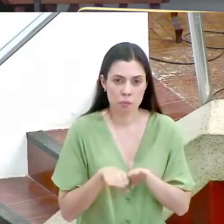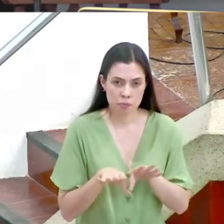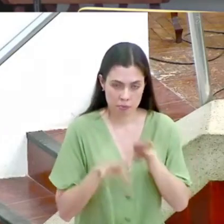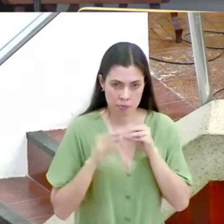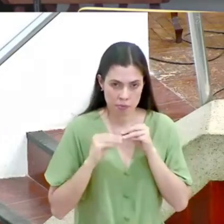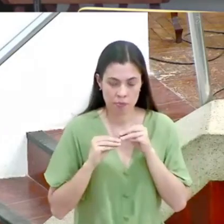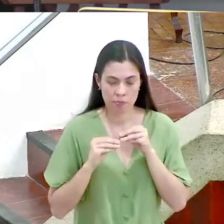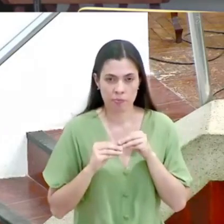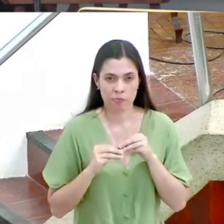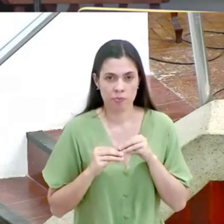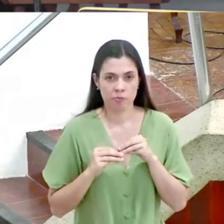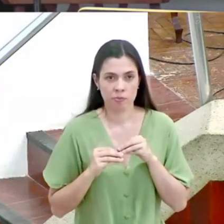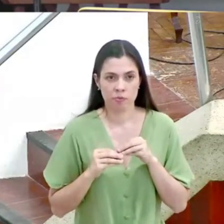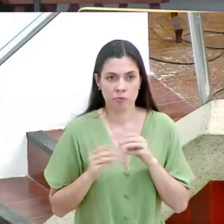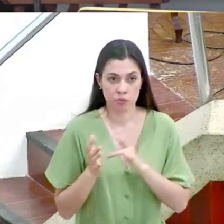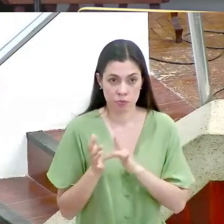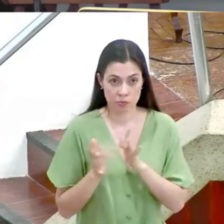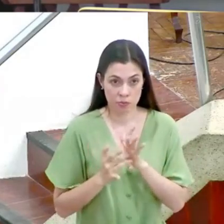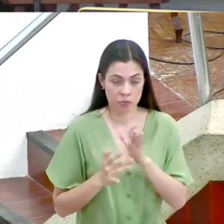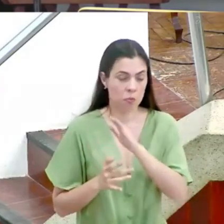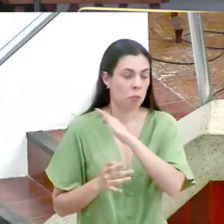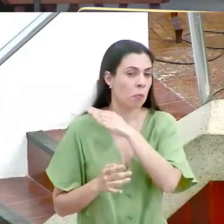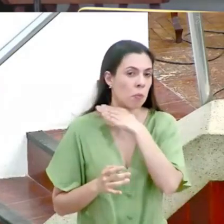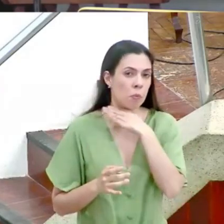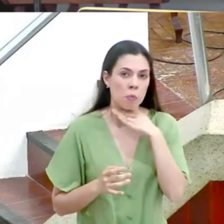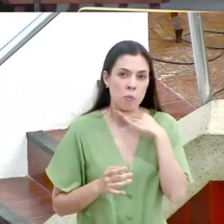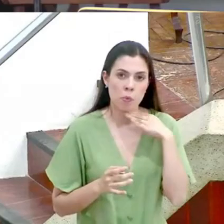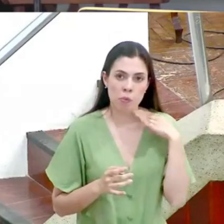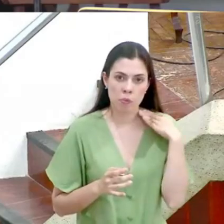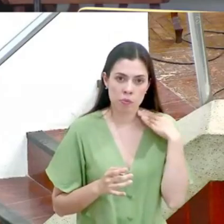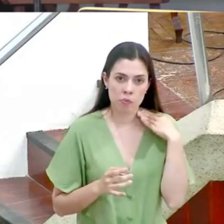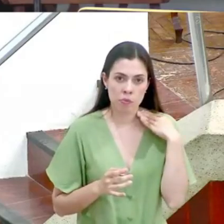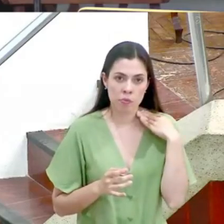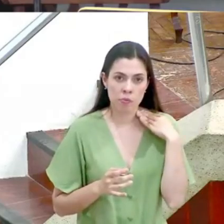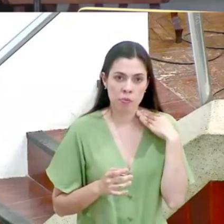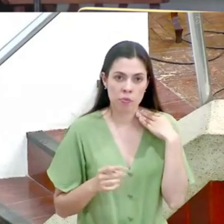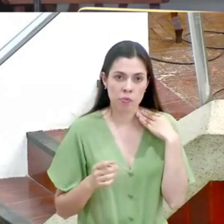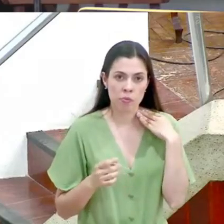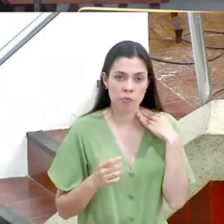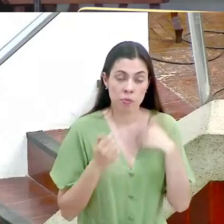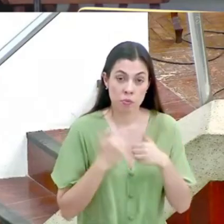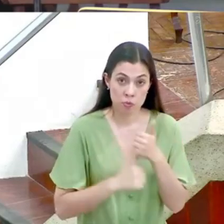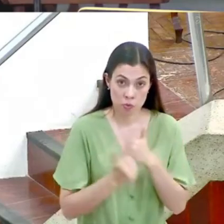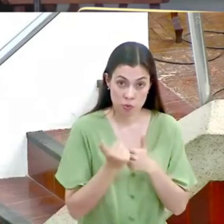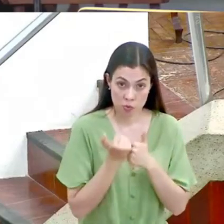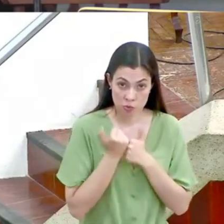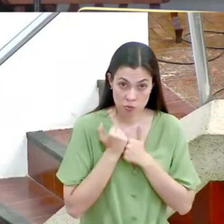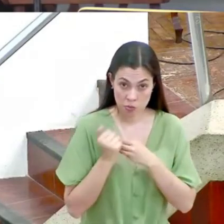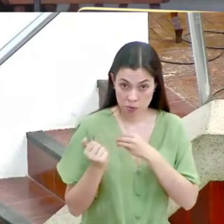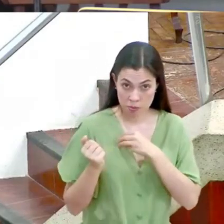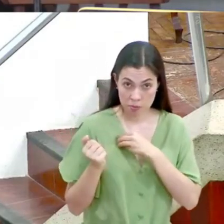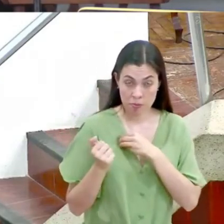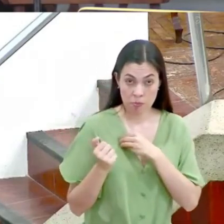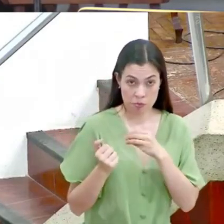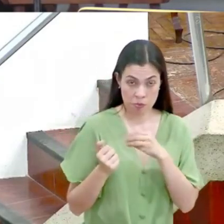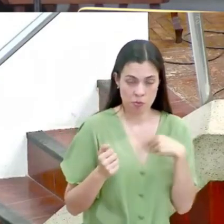recebi que Cristo morreu pelos nossos pecados segundo as